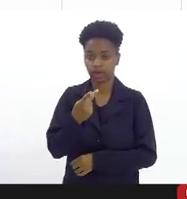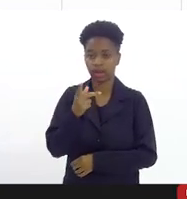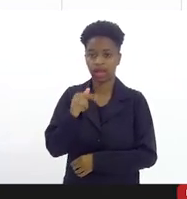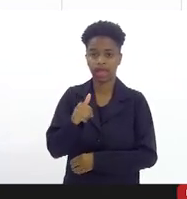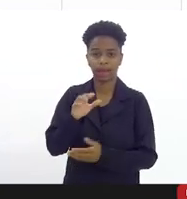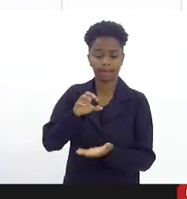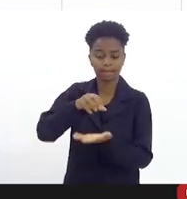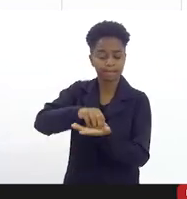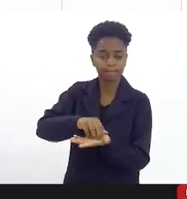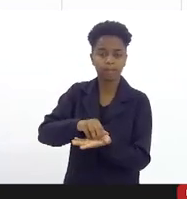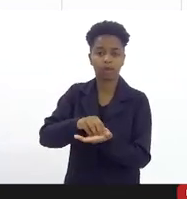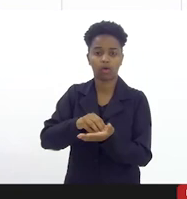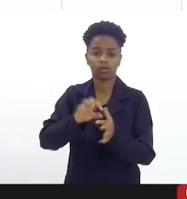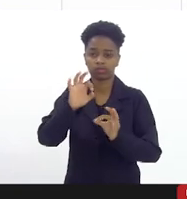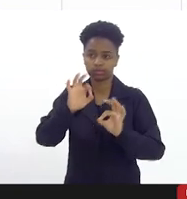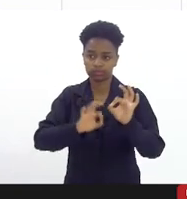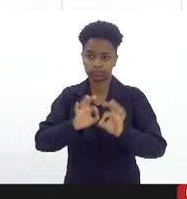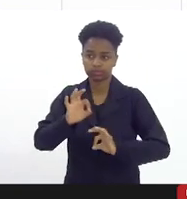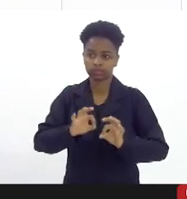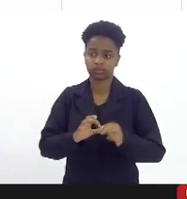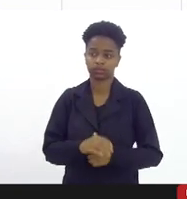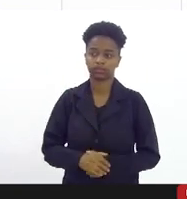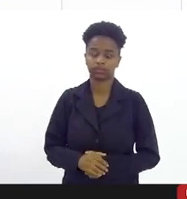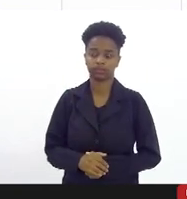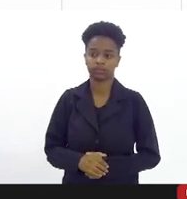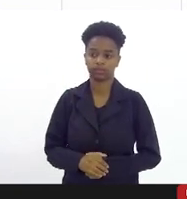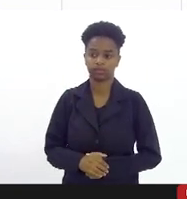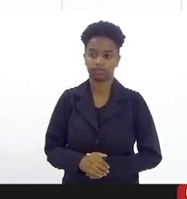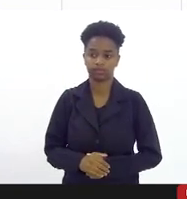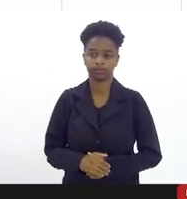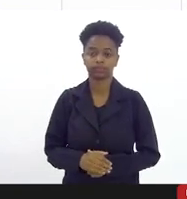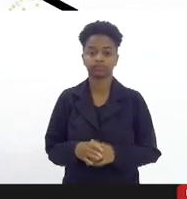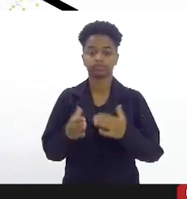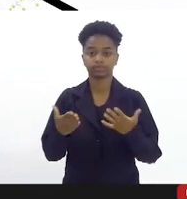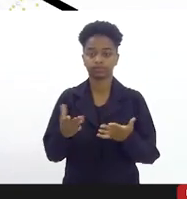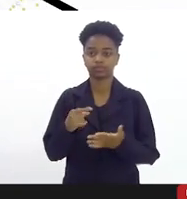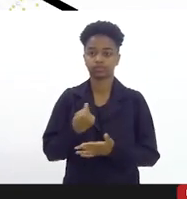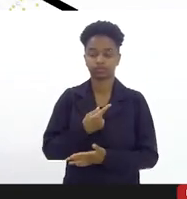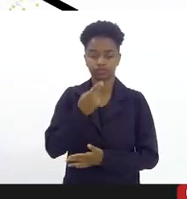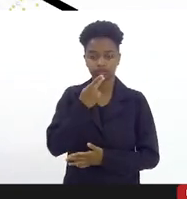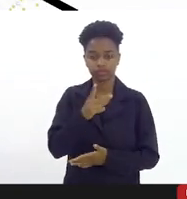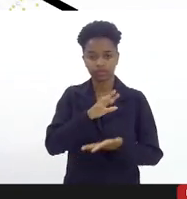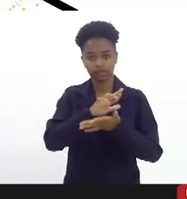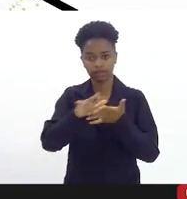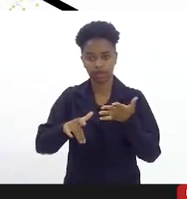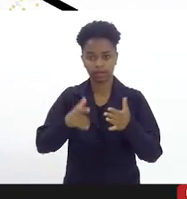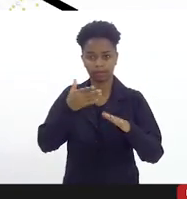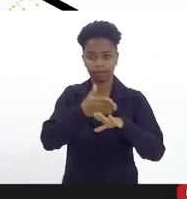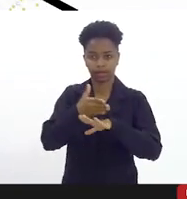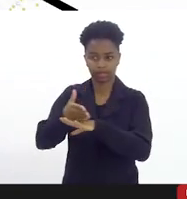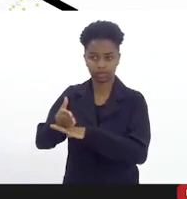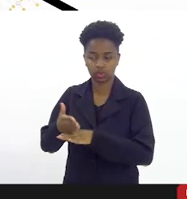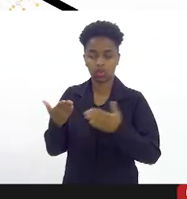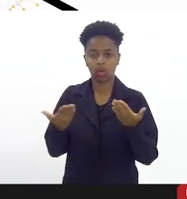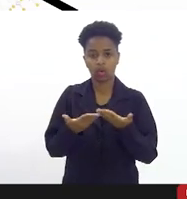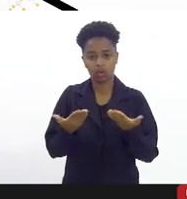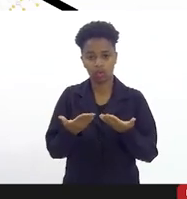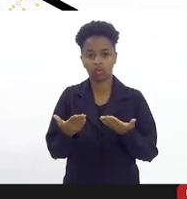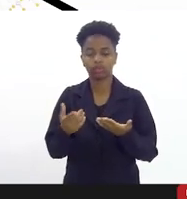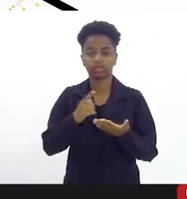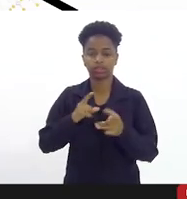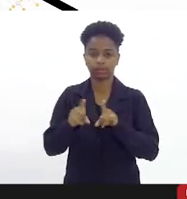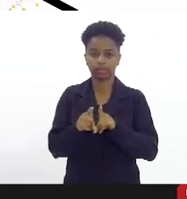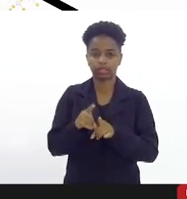eles são de fato helicópteros e como vários nossos participantes aqui na audiência hoje a própria